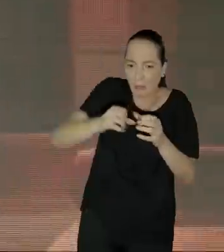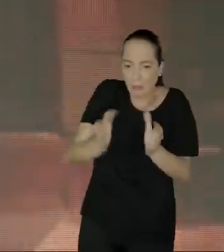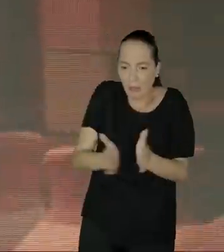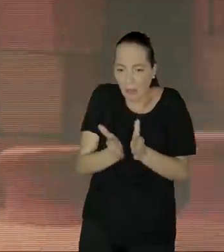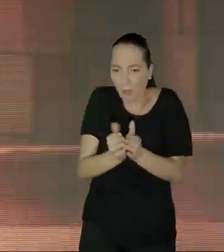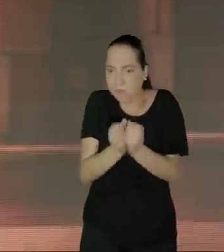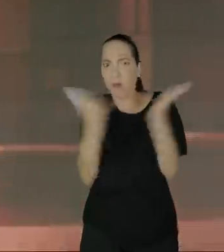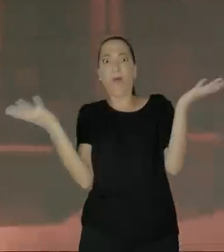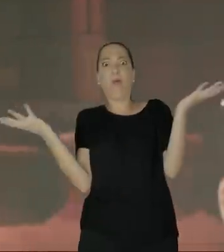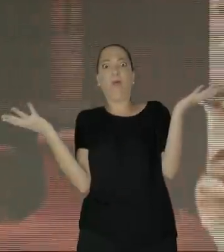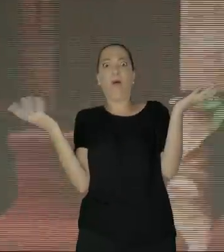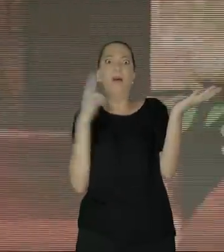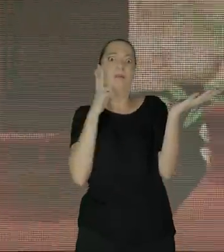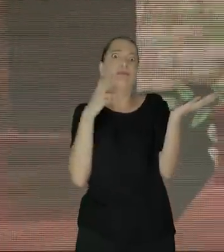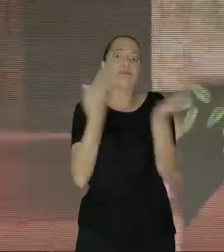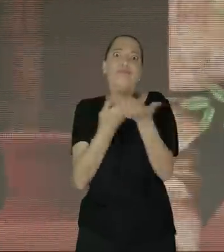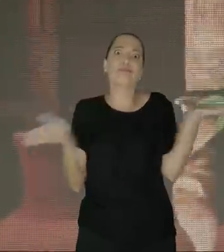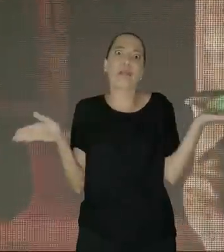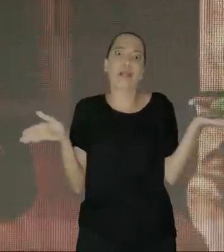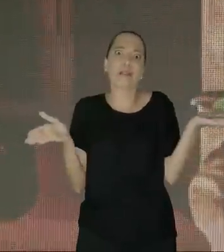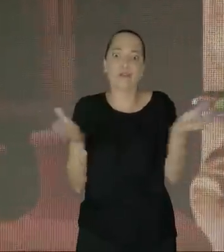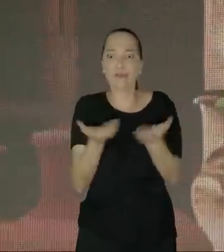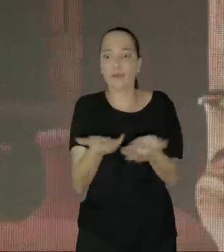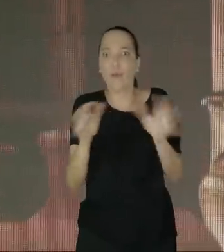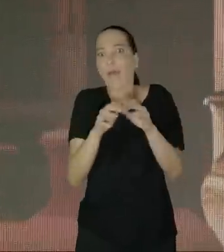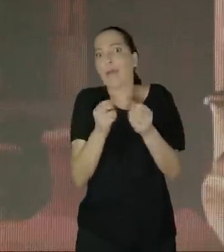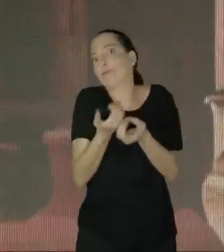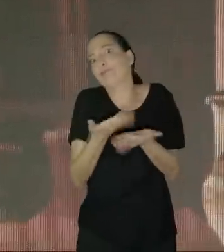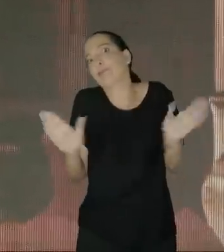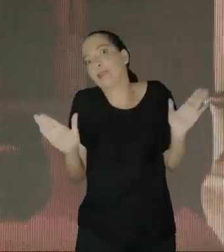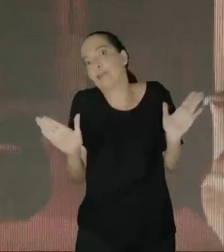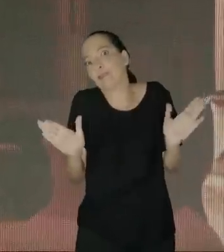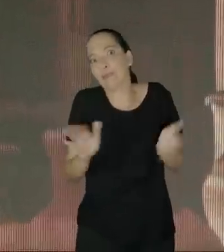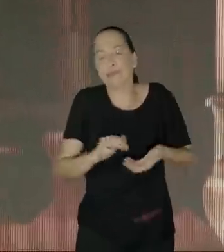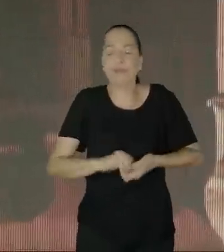se perde e os odres ficam estragados.